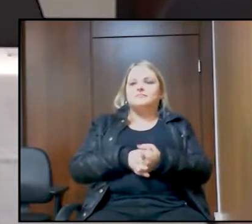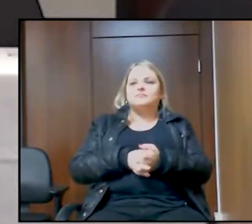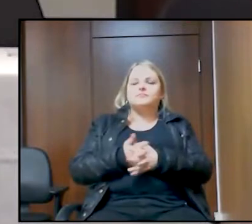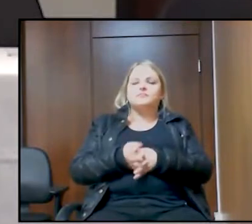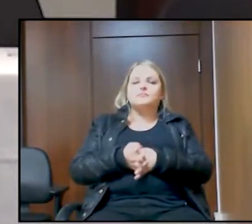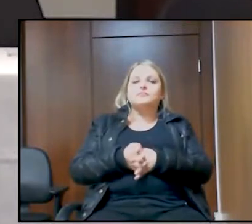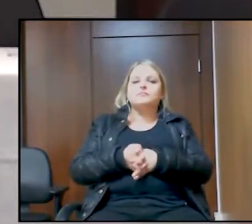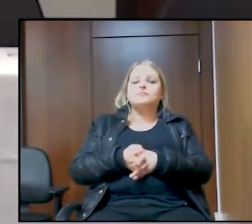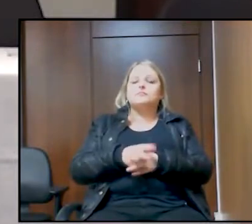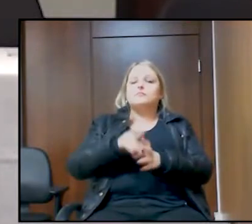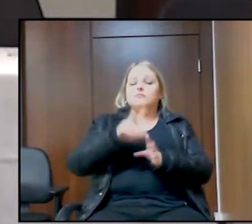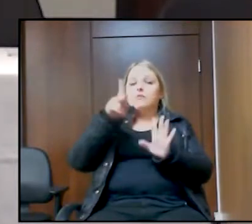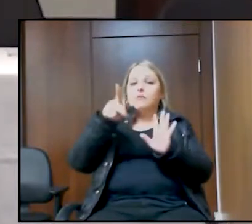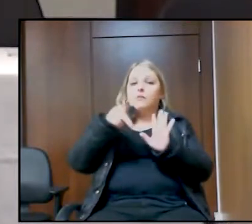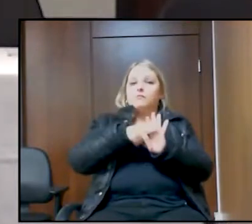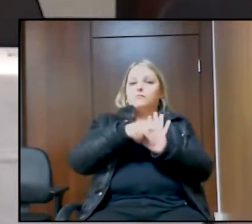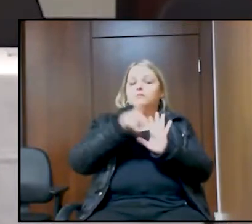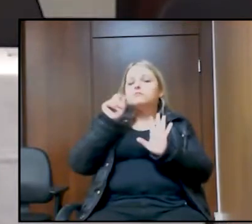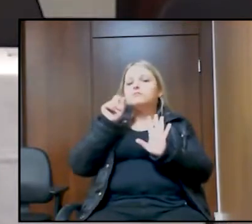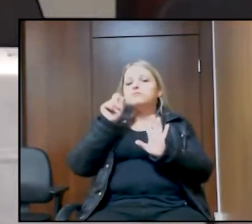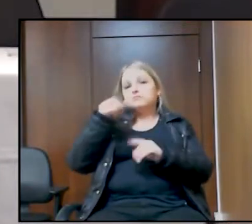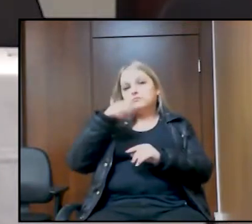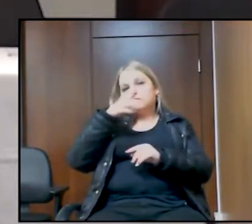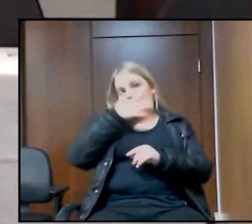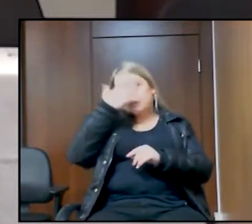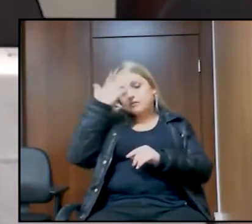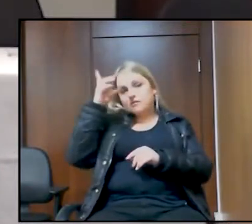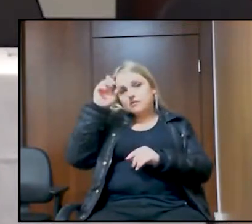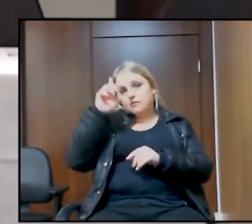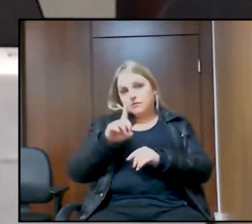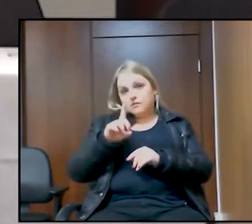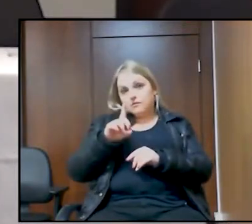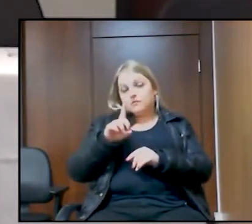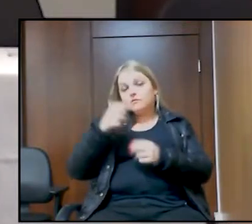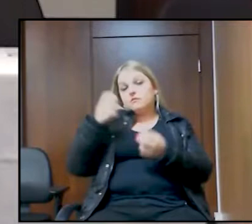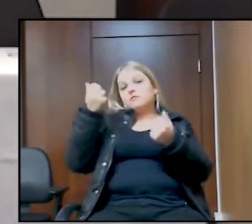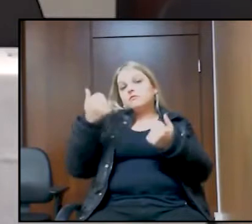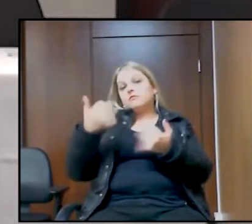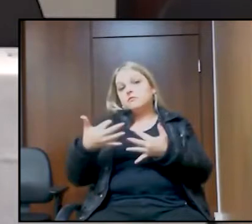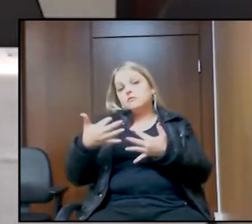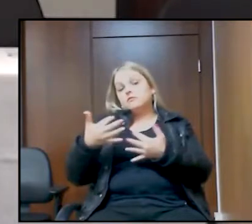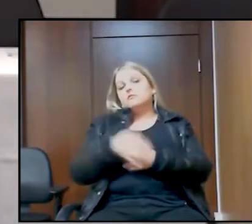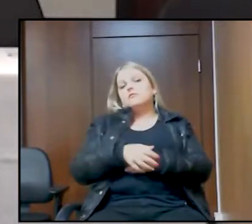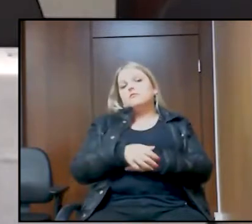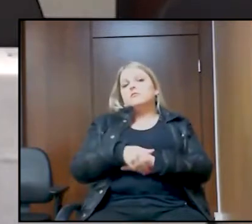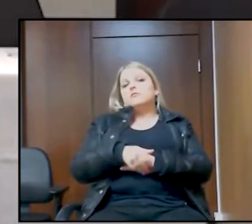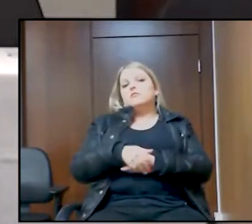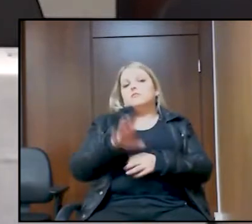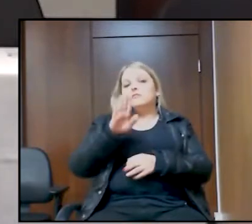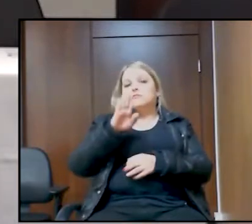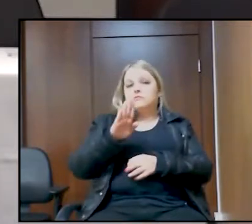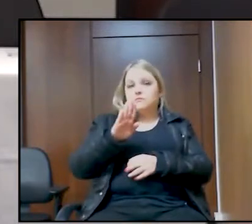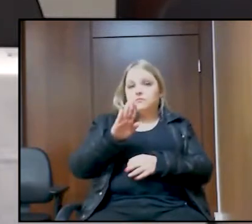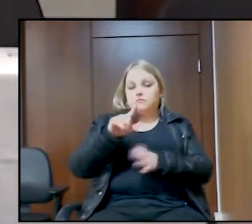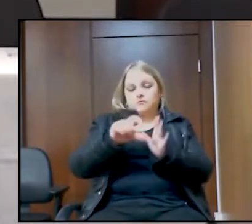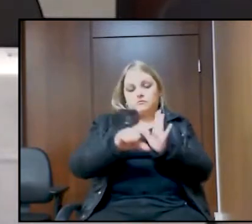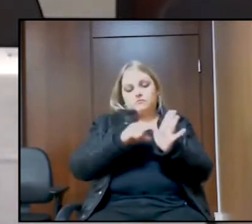própria, o Estatuto da Pessoa com Deficiência citado aqui, no item B do artigo